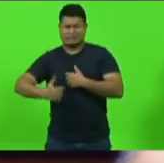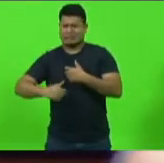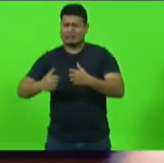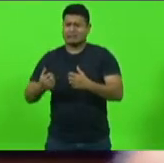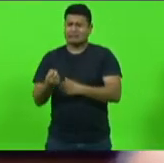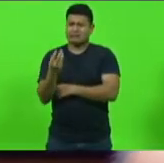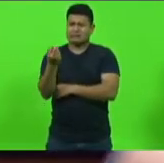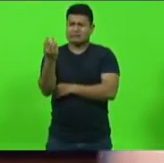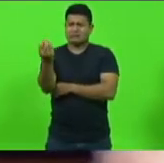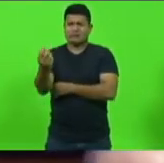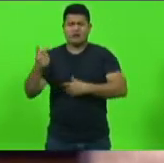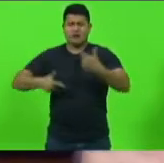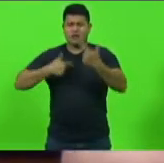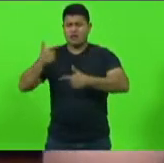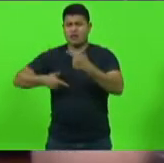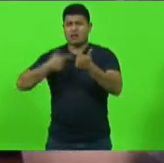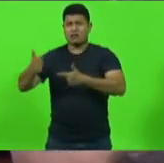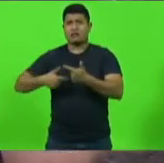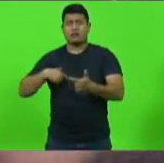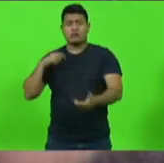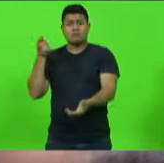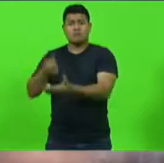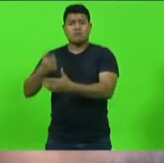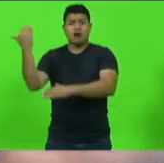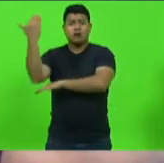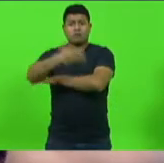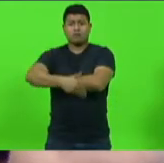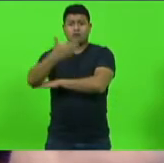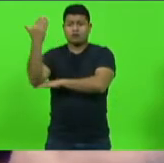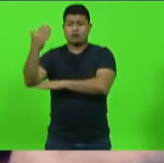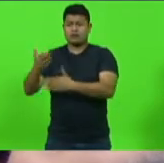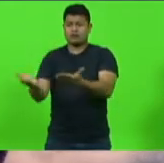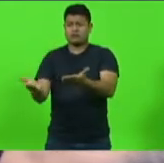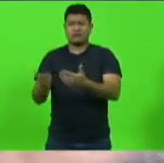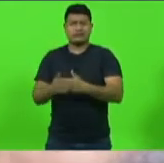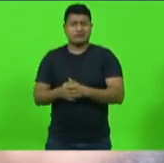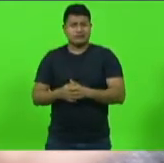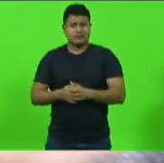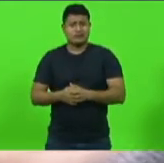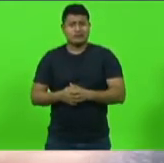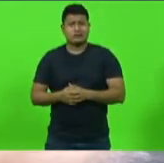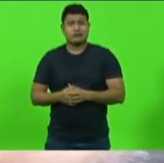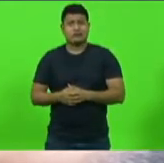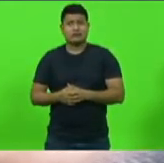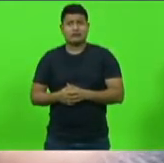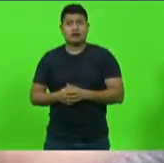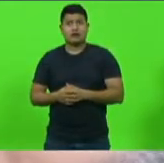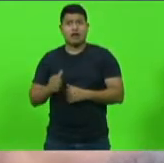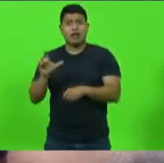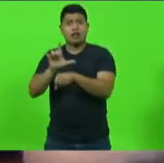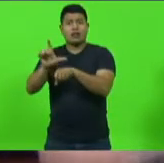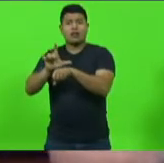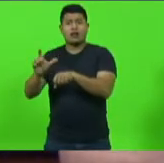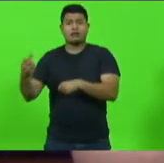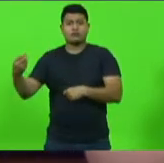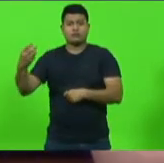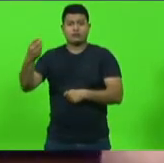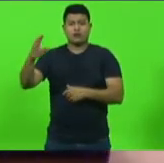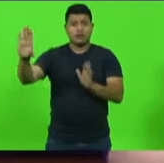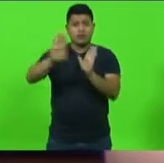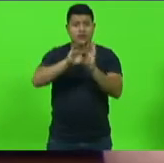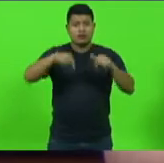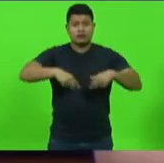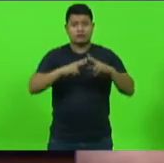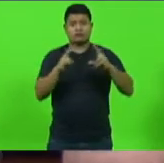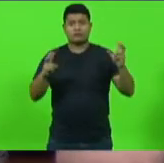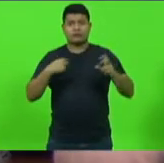viajando, e de tempo em tempo paga um pedágio. Nessa vinda de Lages para cá, e eu acredito que